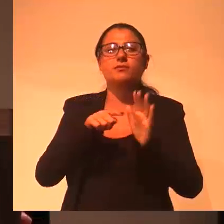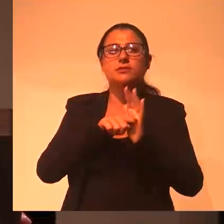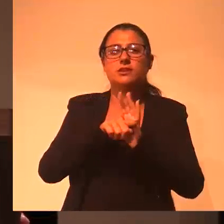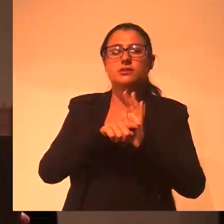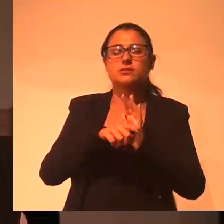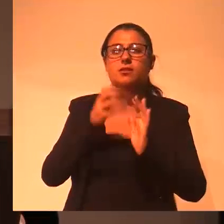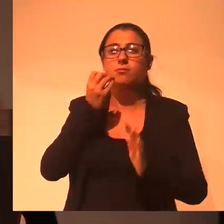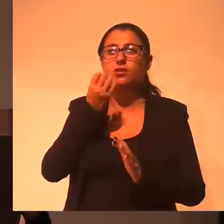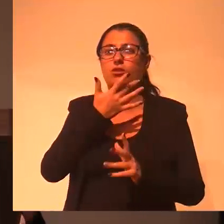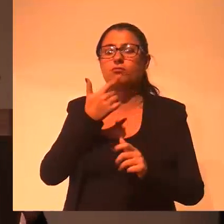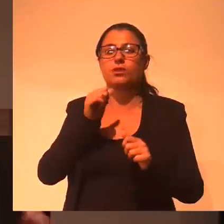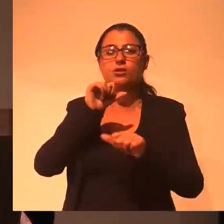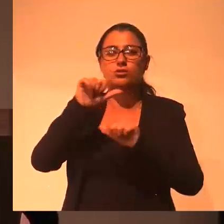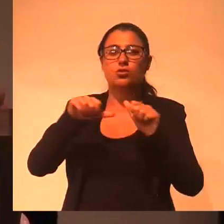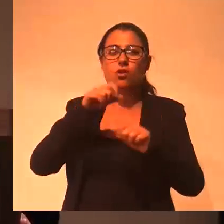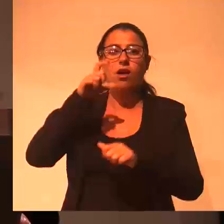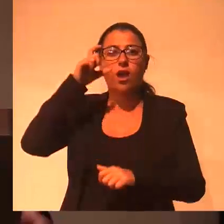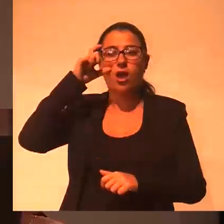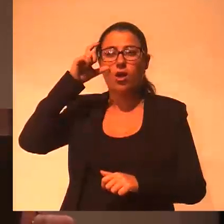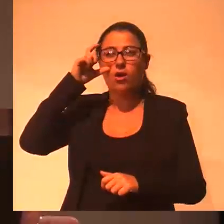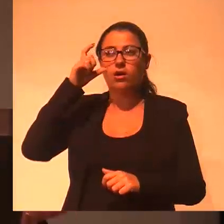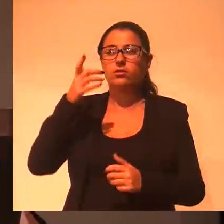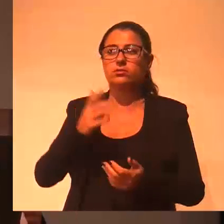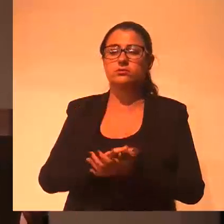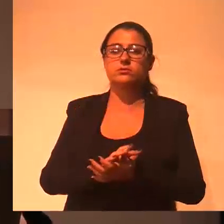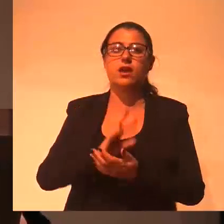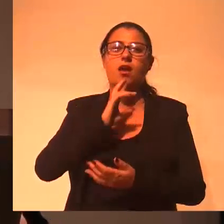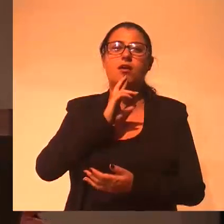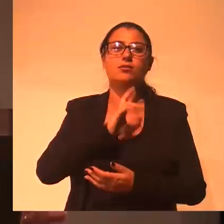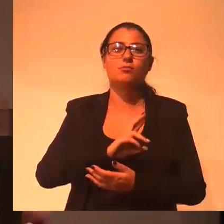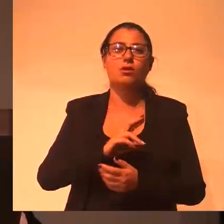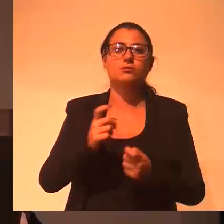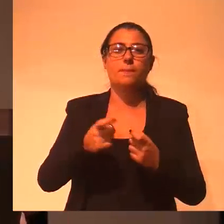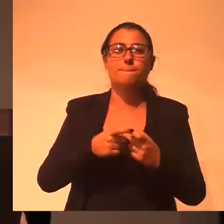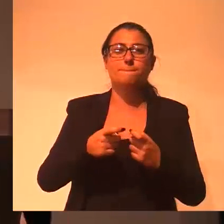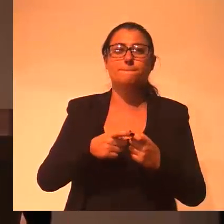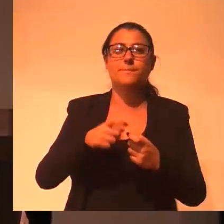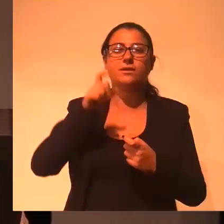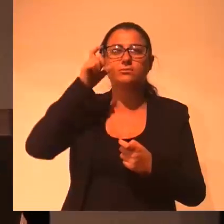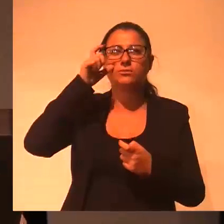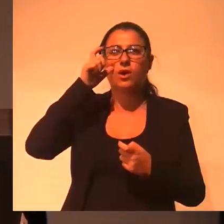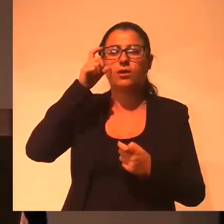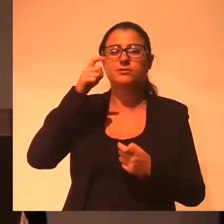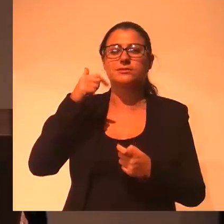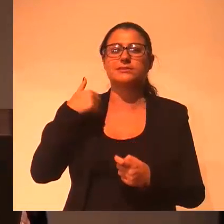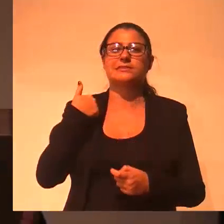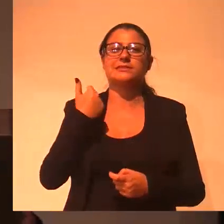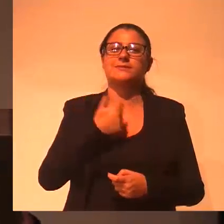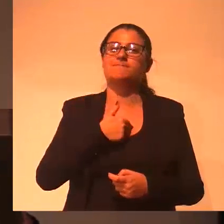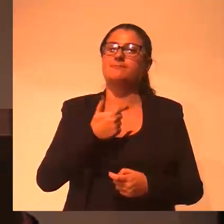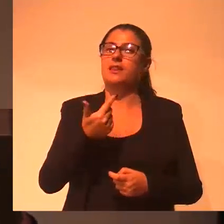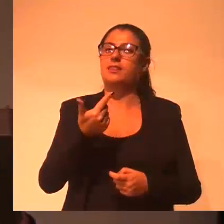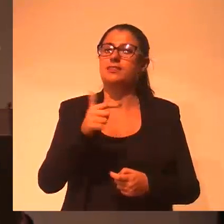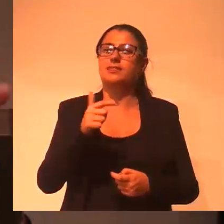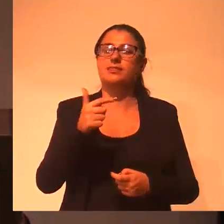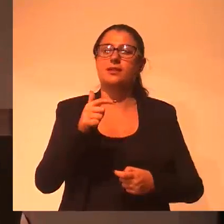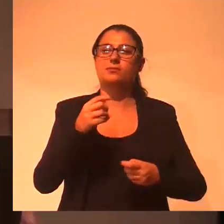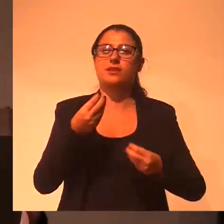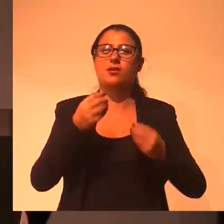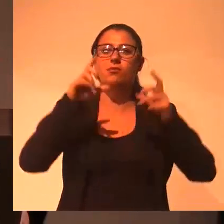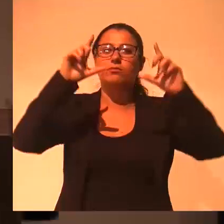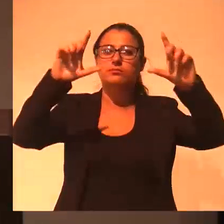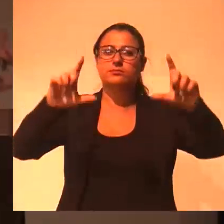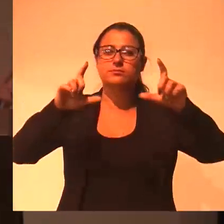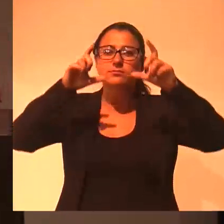quero trocar de óculos. Resposta do oftalmo, a gente não tem equipamento para fazer o exame. Como é que a gente vai achar normal